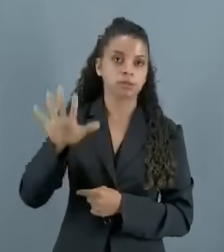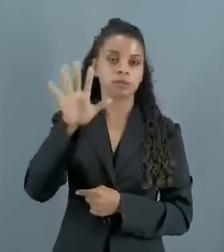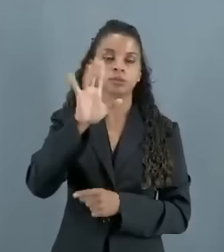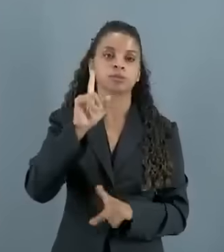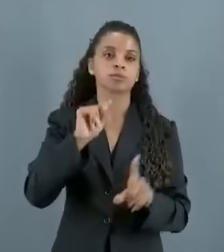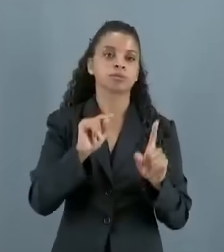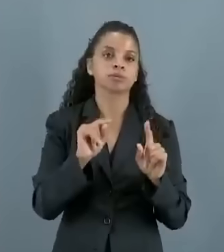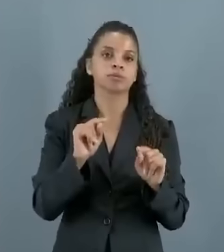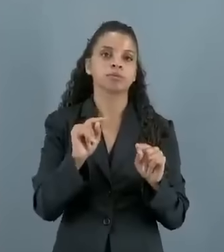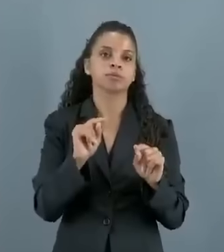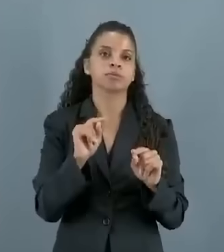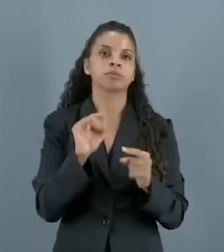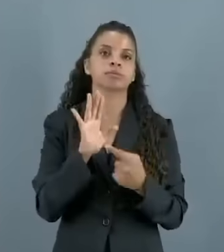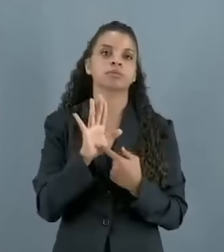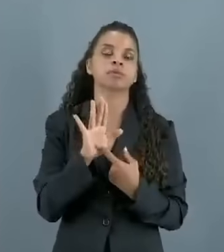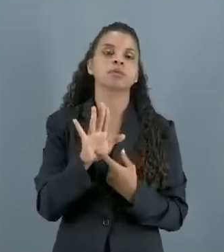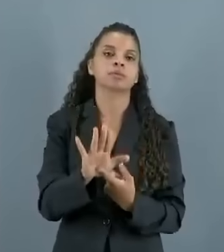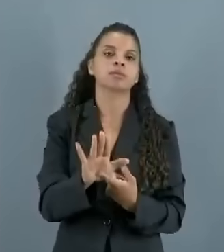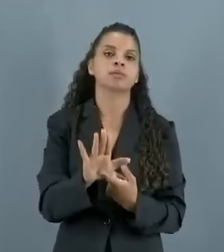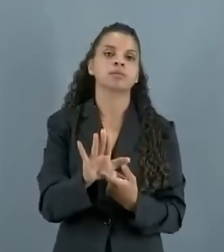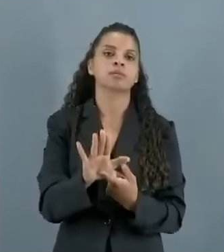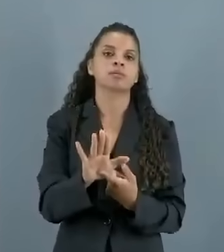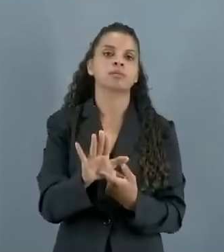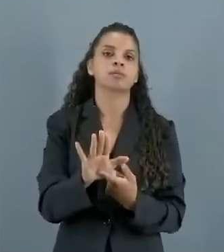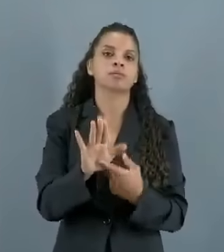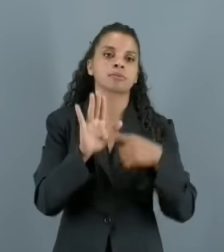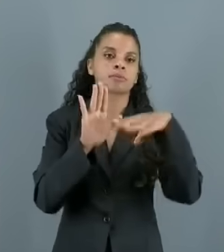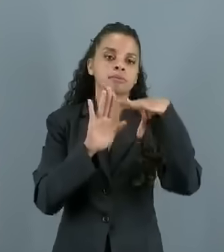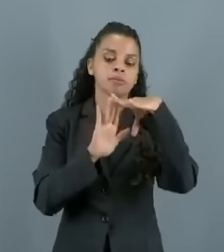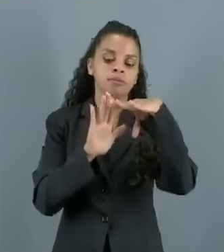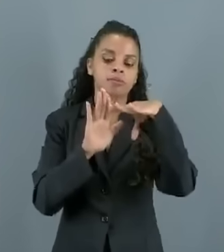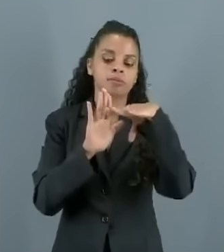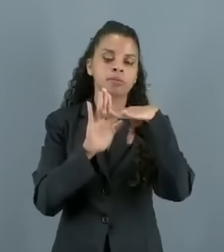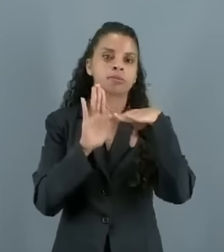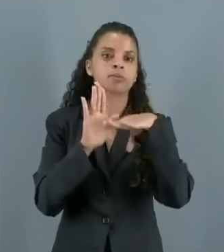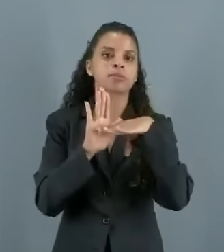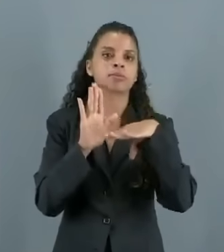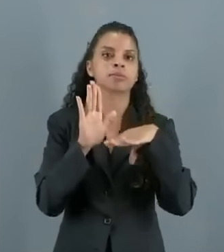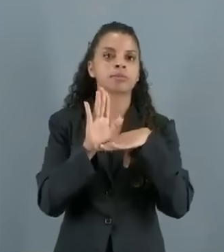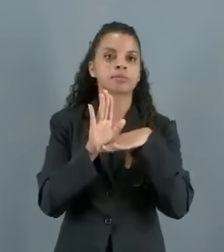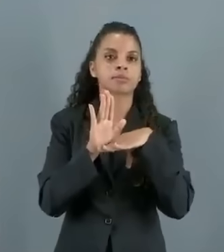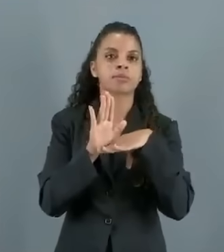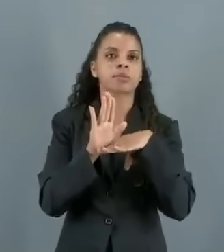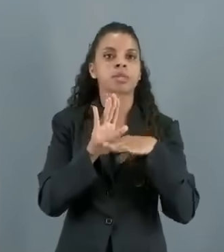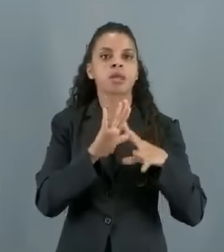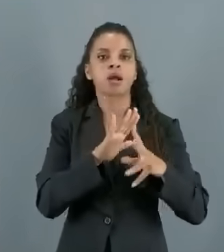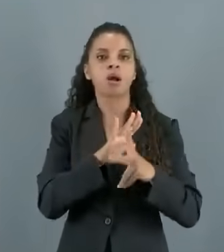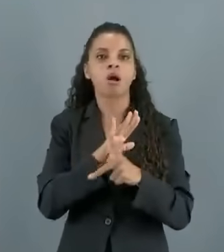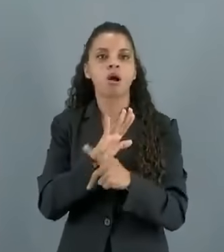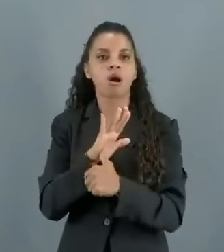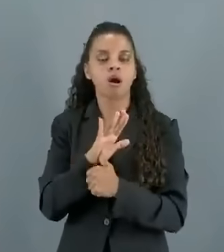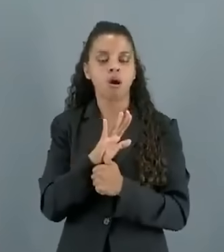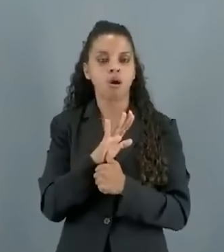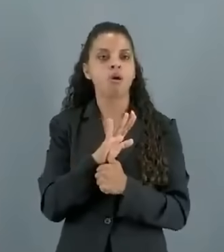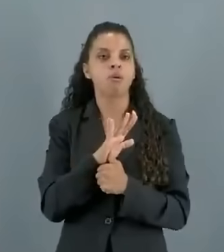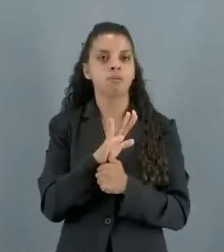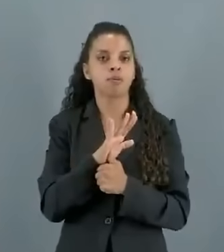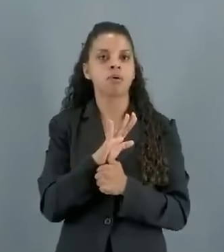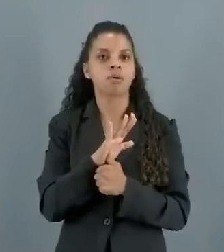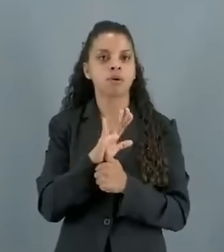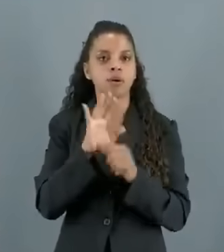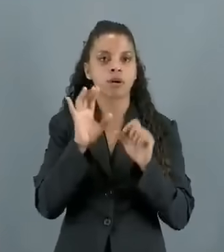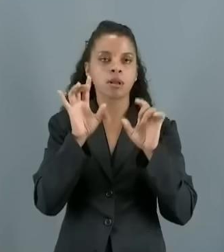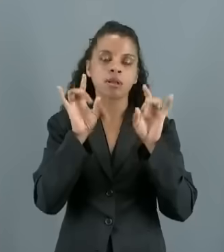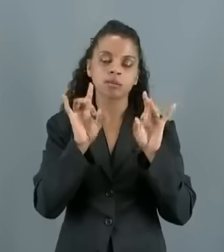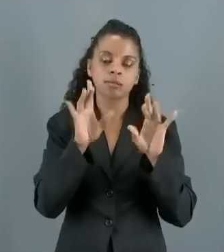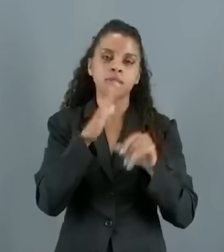demonstravam que esse padrão de roubo, de assalto, de malversação de recursos, em especial contra